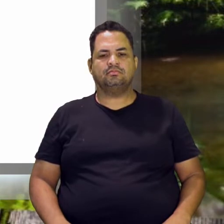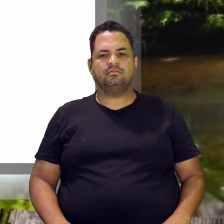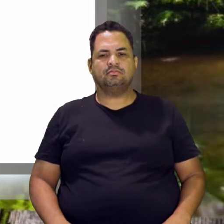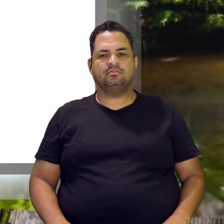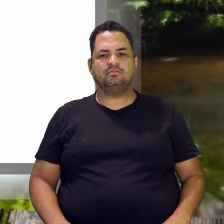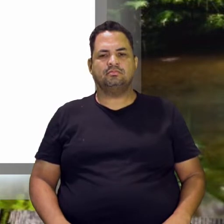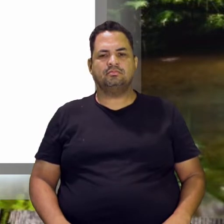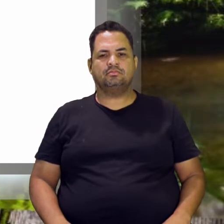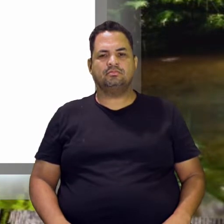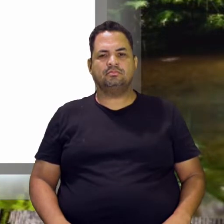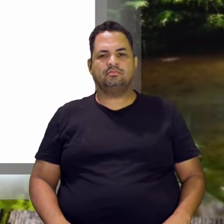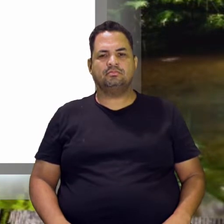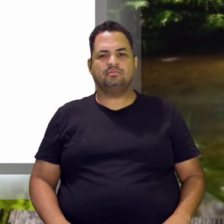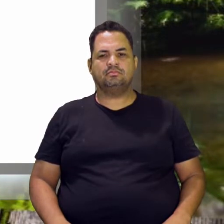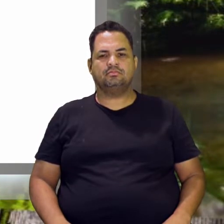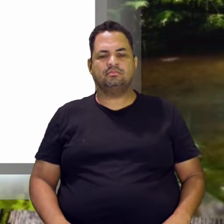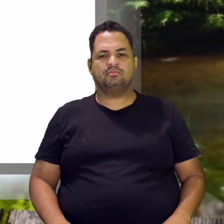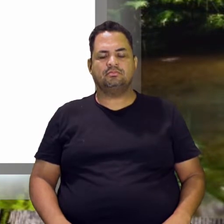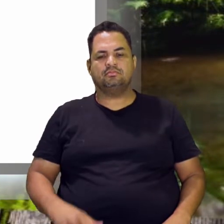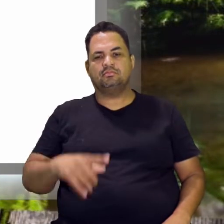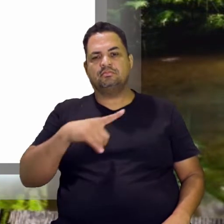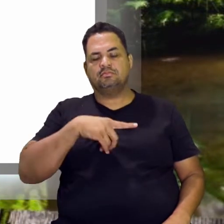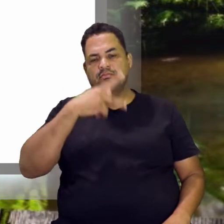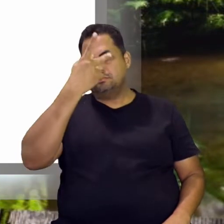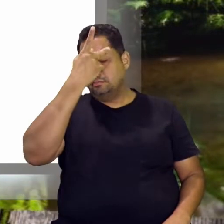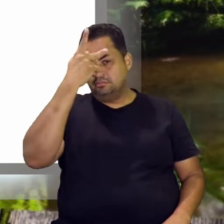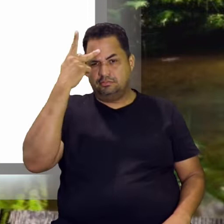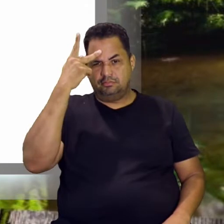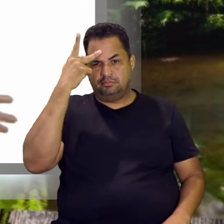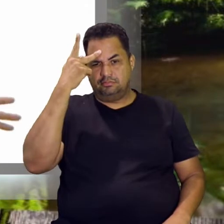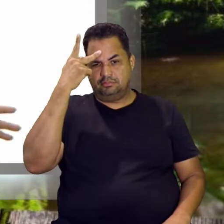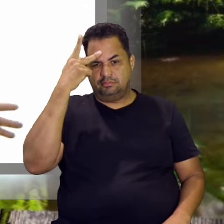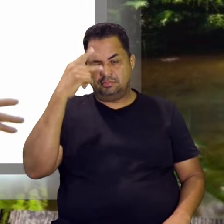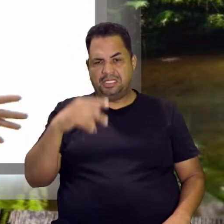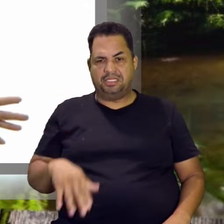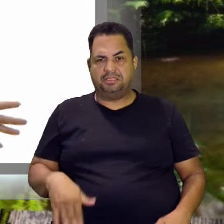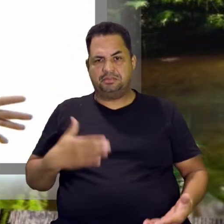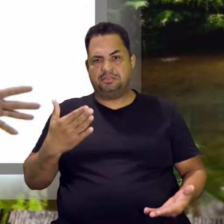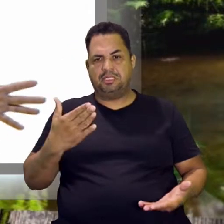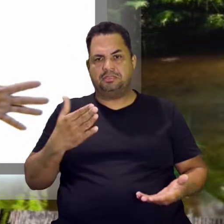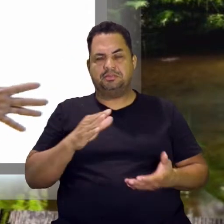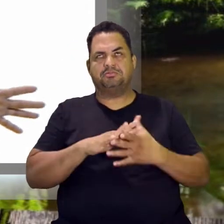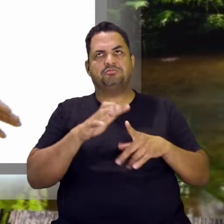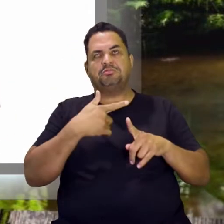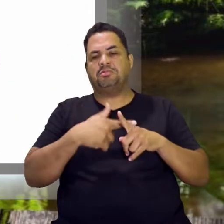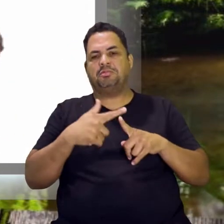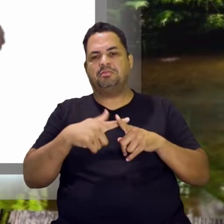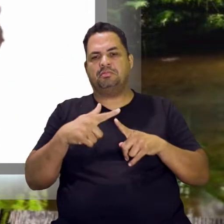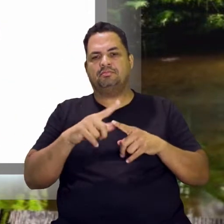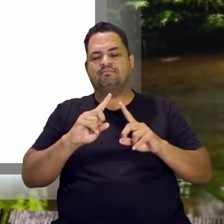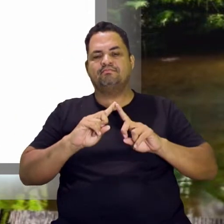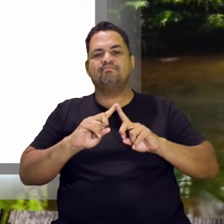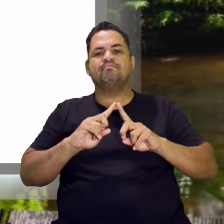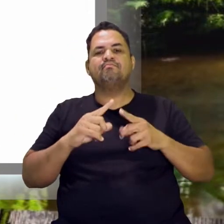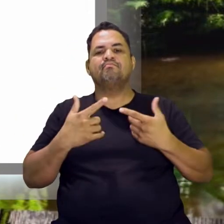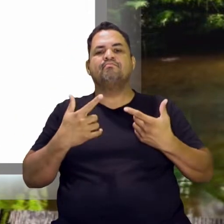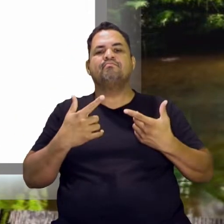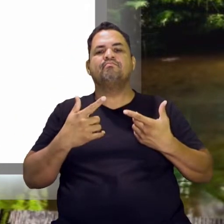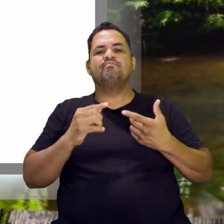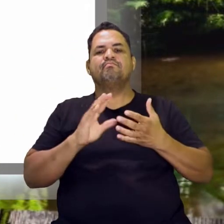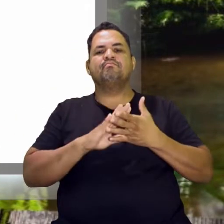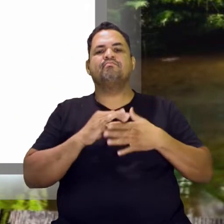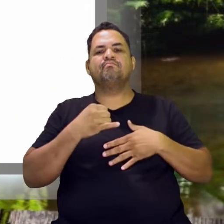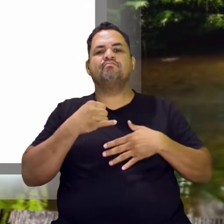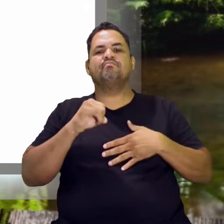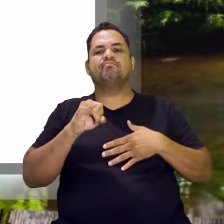questão. Tem gente que coloca eles como vilões. Mas se